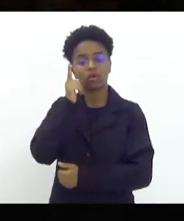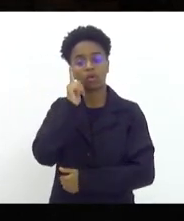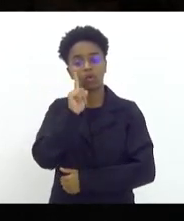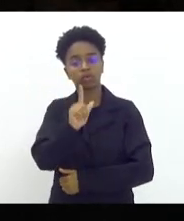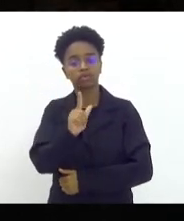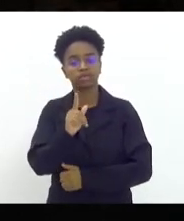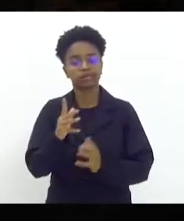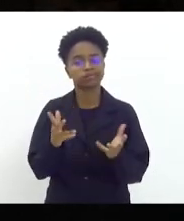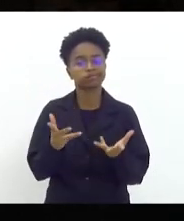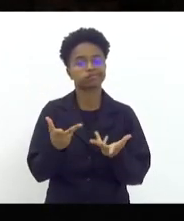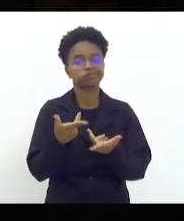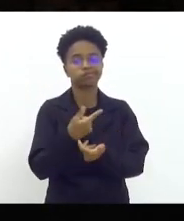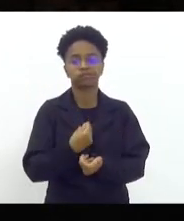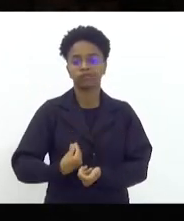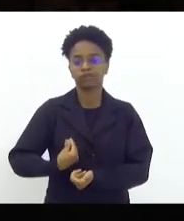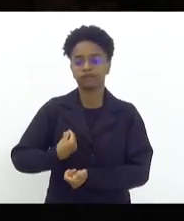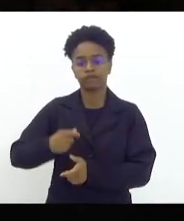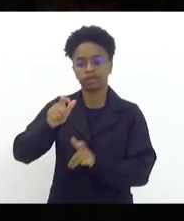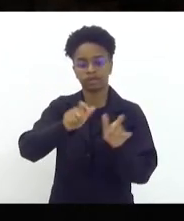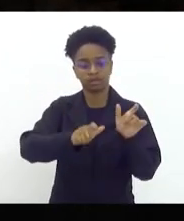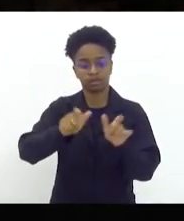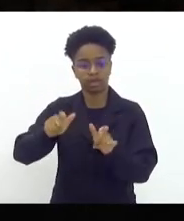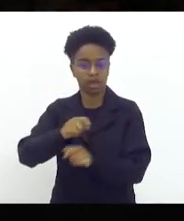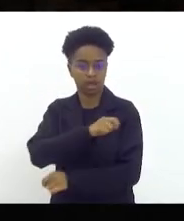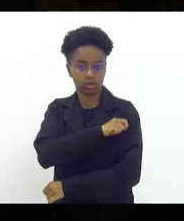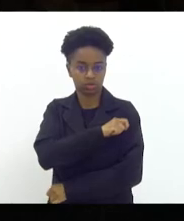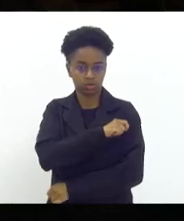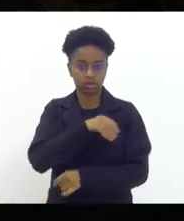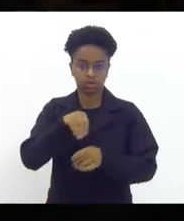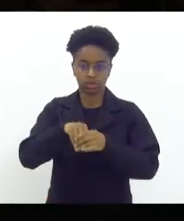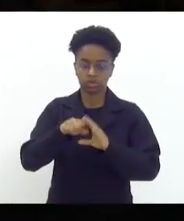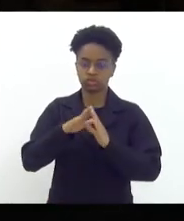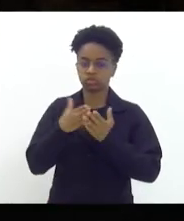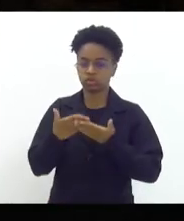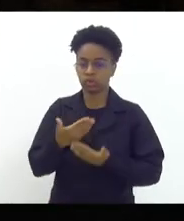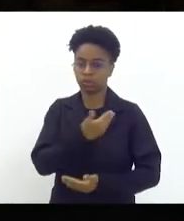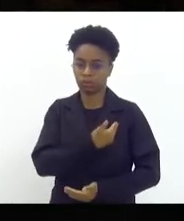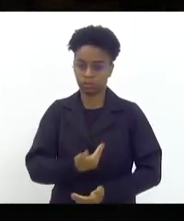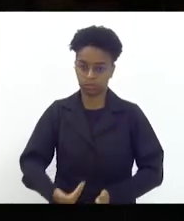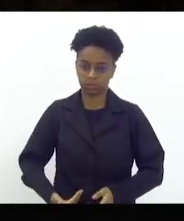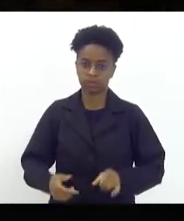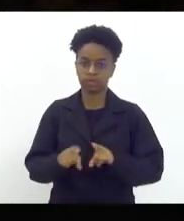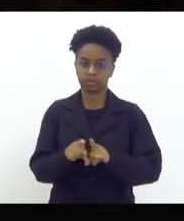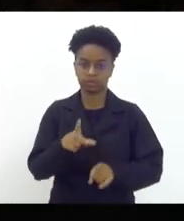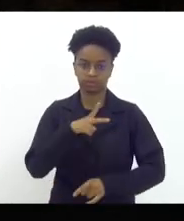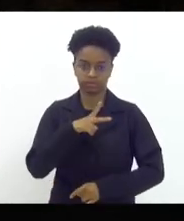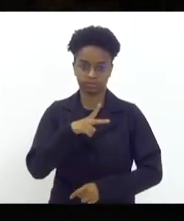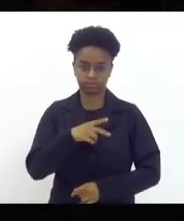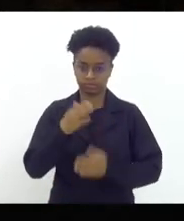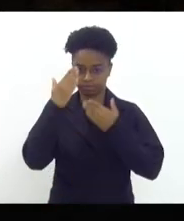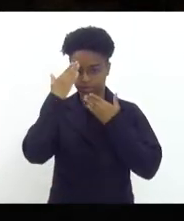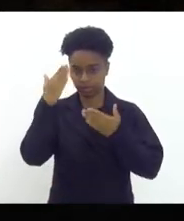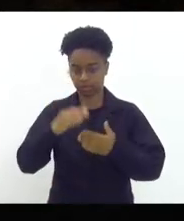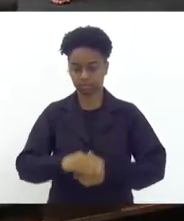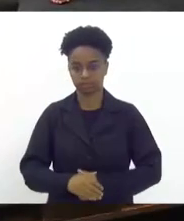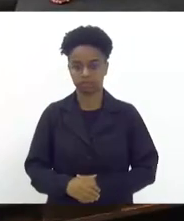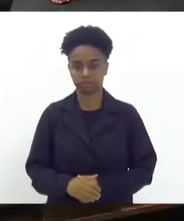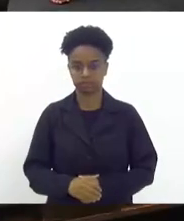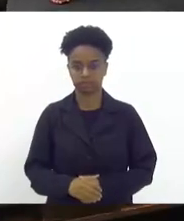mais qualidade de vida para os alunos das escolas públicas e privadas Muito obrigado deputado